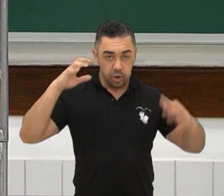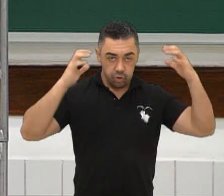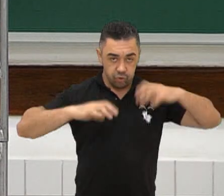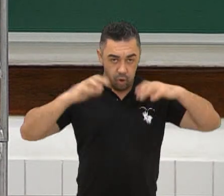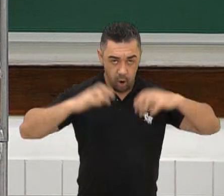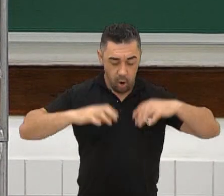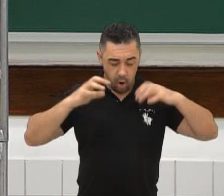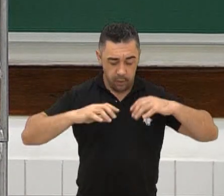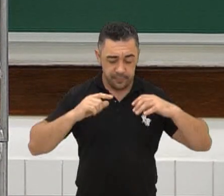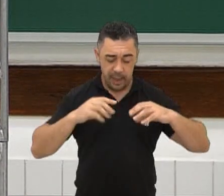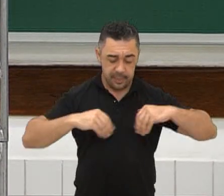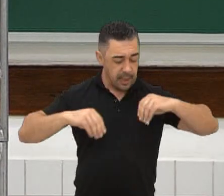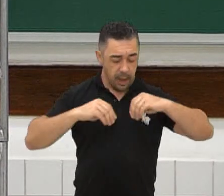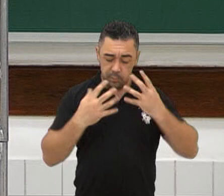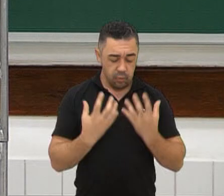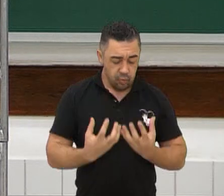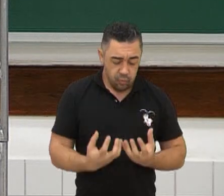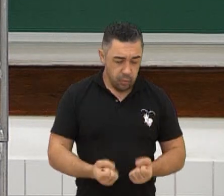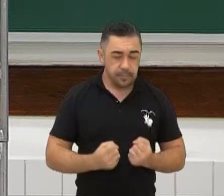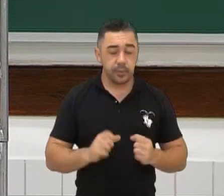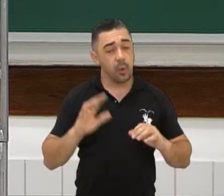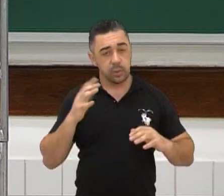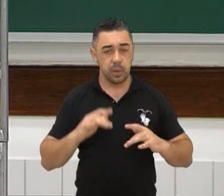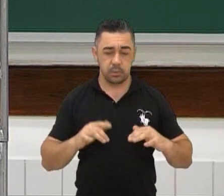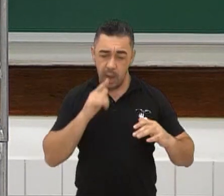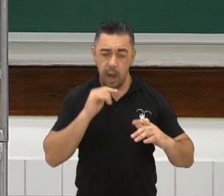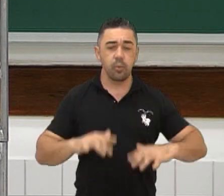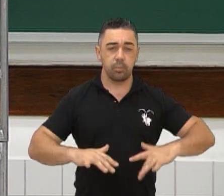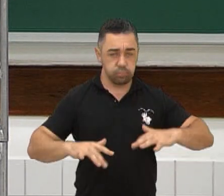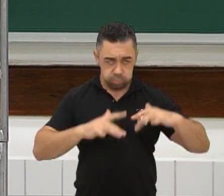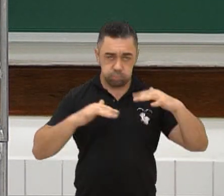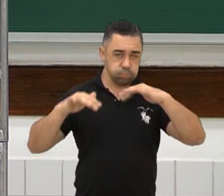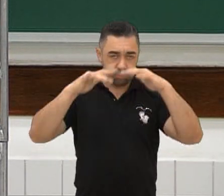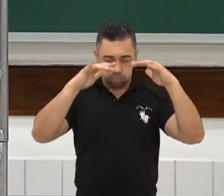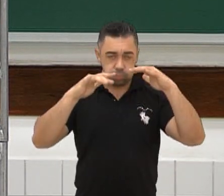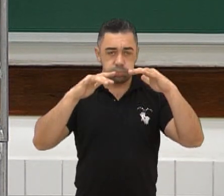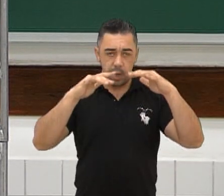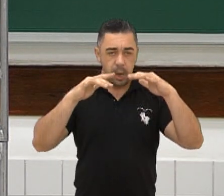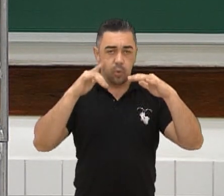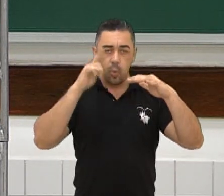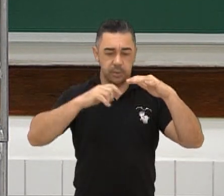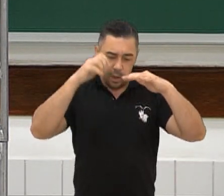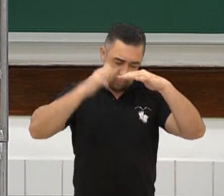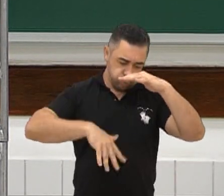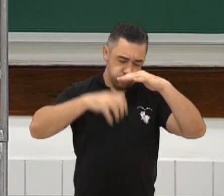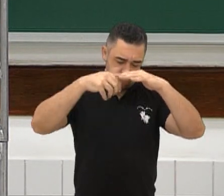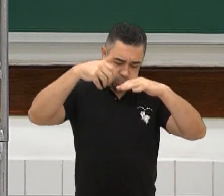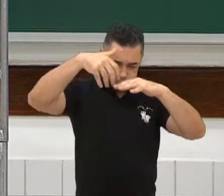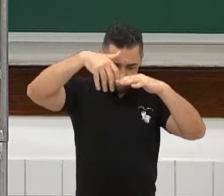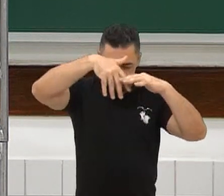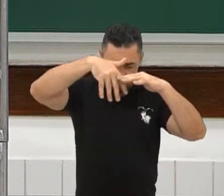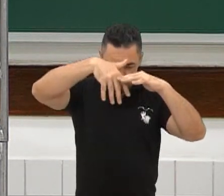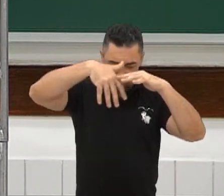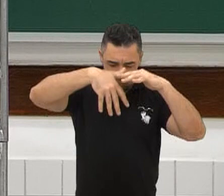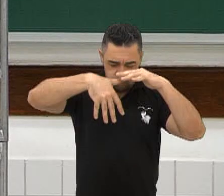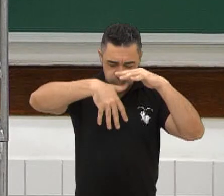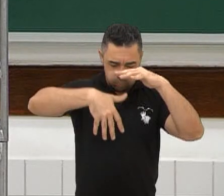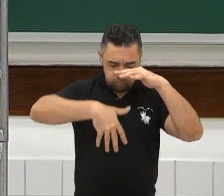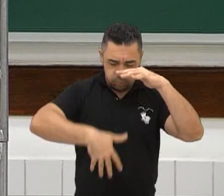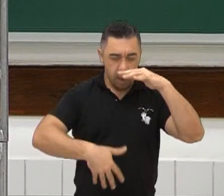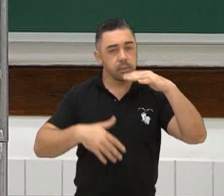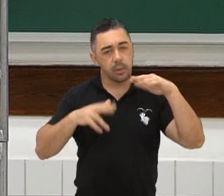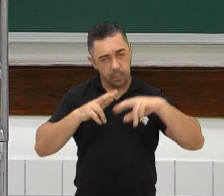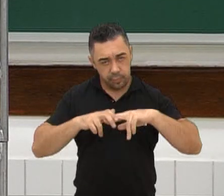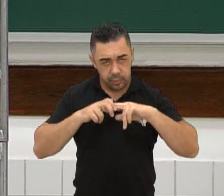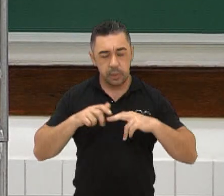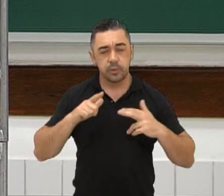muito permeável. Se o solo não é muito permeável, então a água se concentra ali, né? Ela não consegue se infiltrar no solo com facilidade, formando,